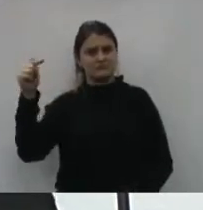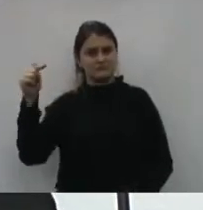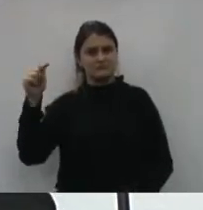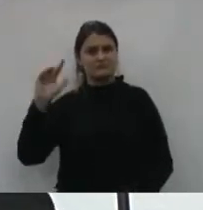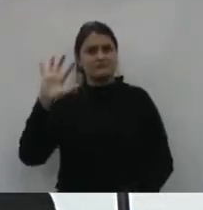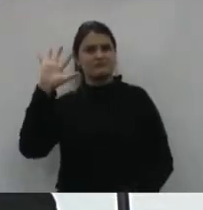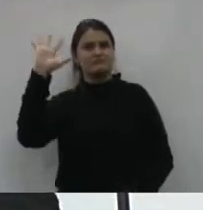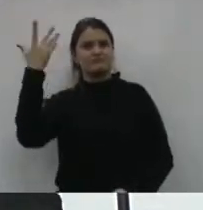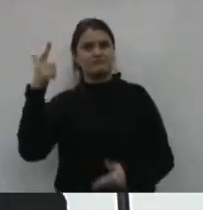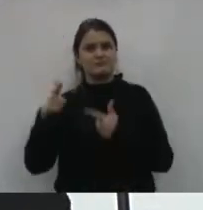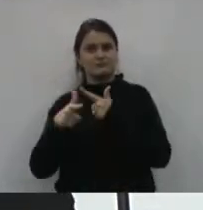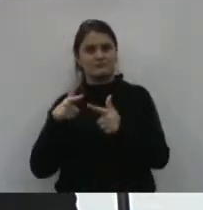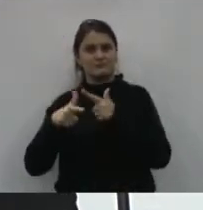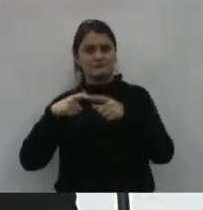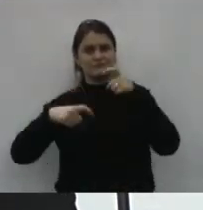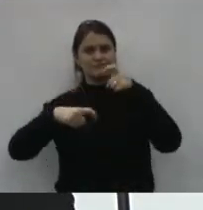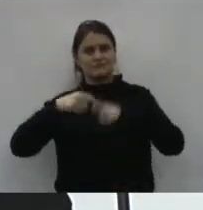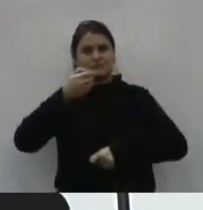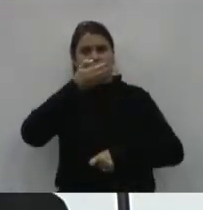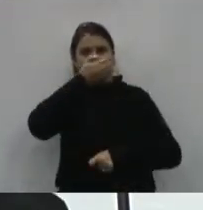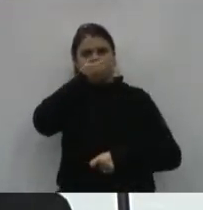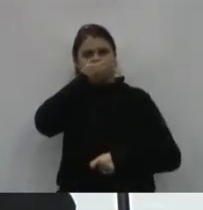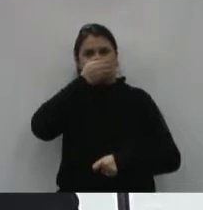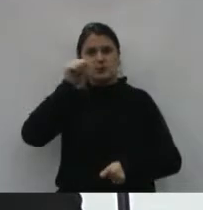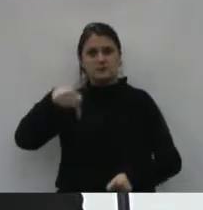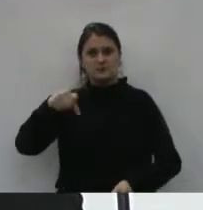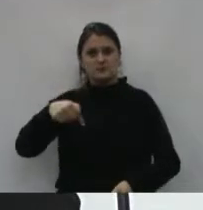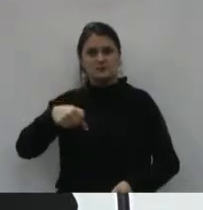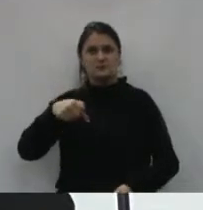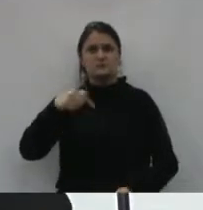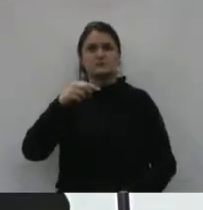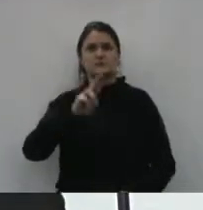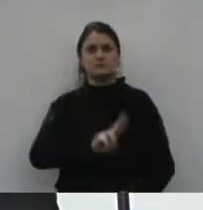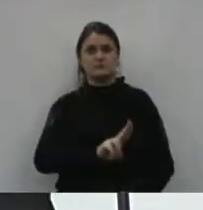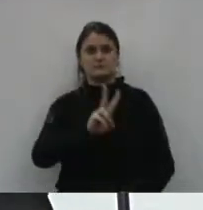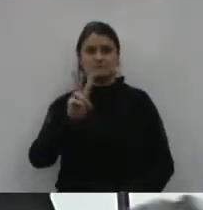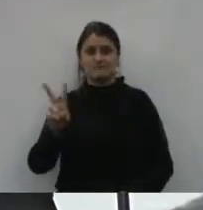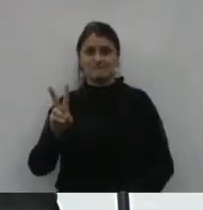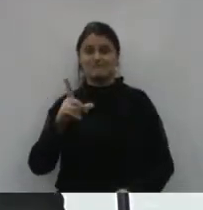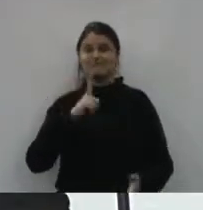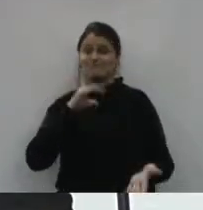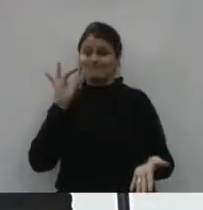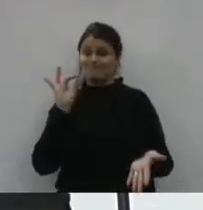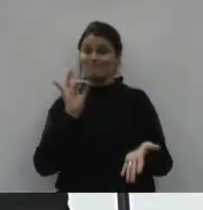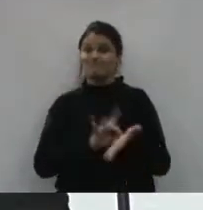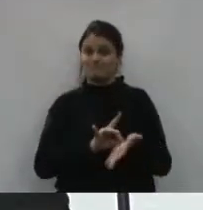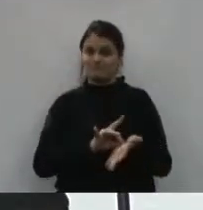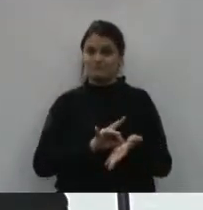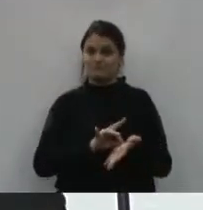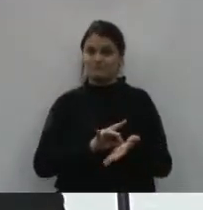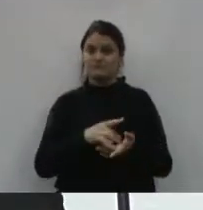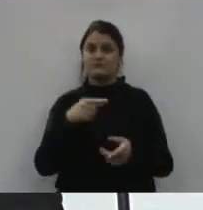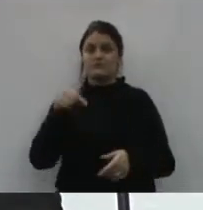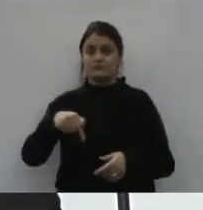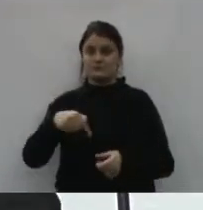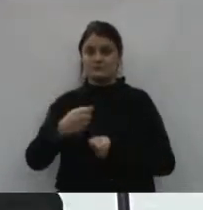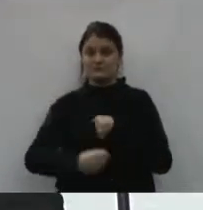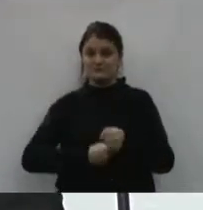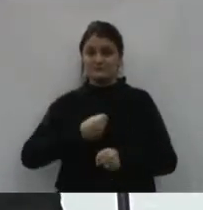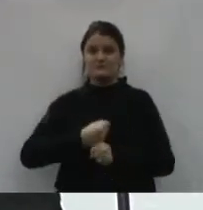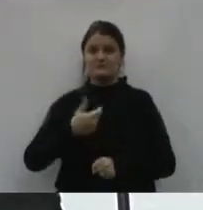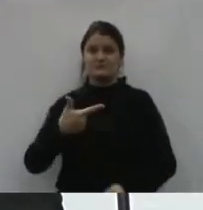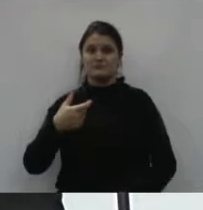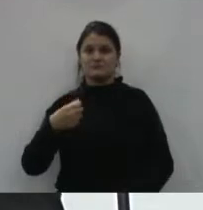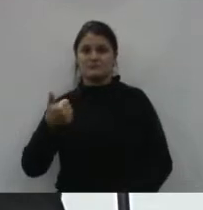abuso sexual de crianças em união da vitória confirmados e no neste ano de